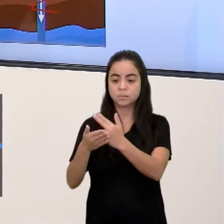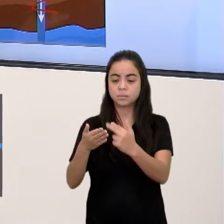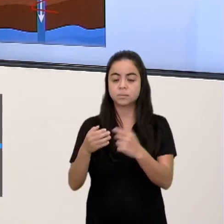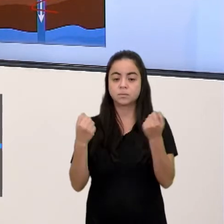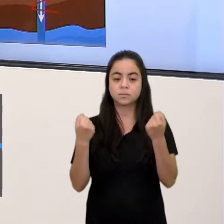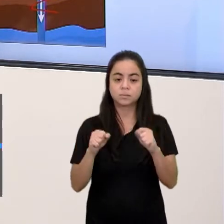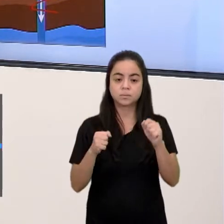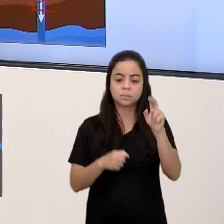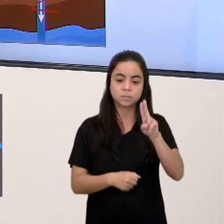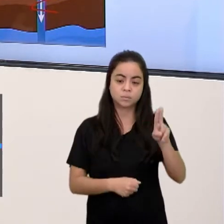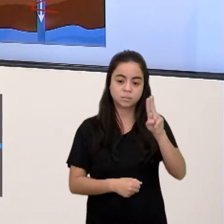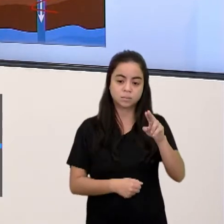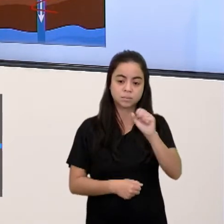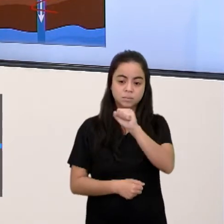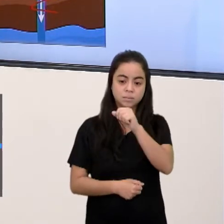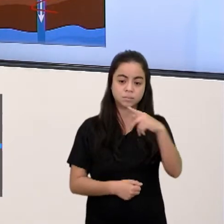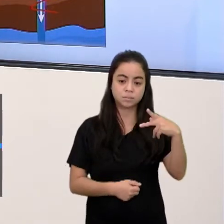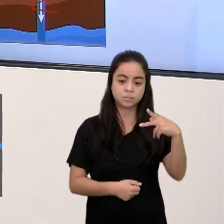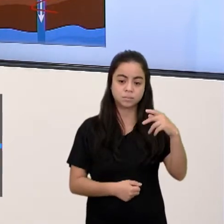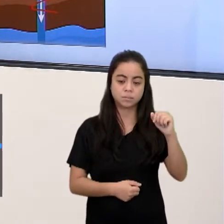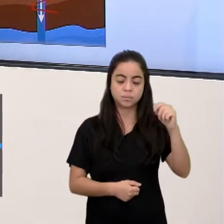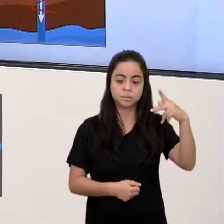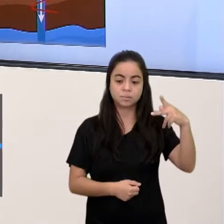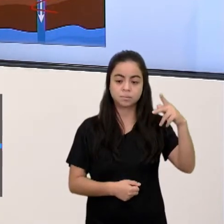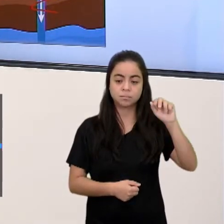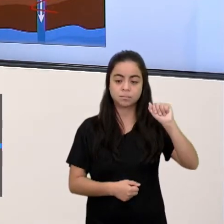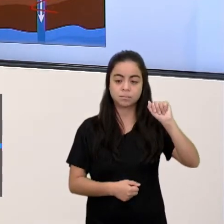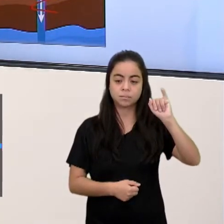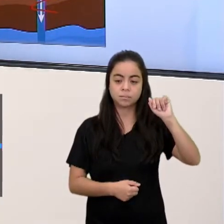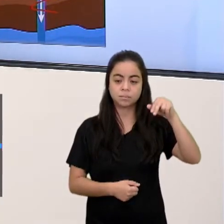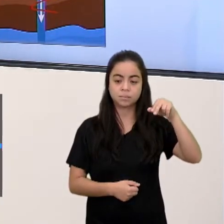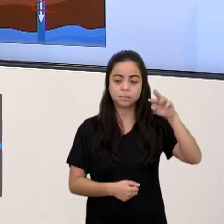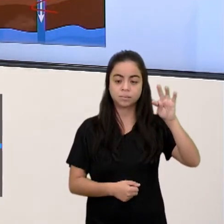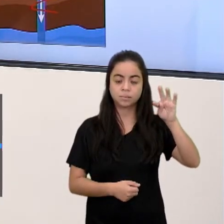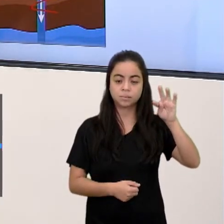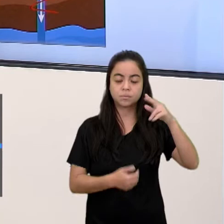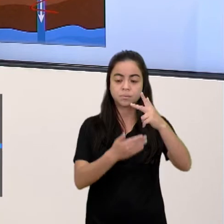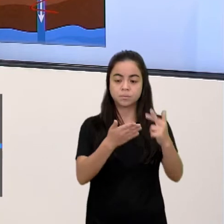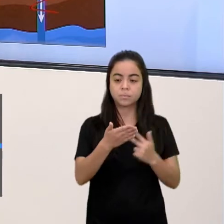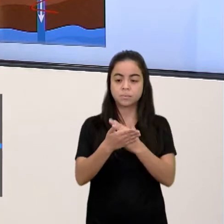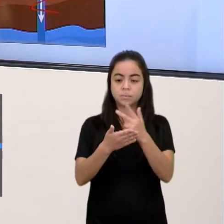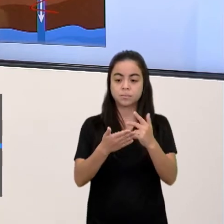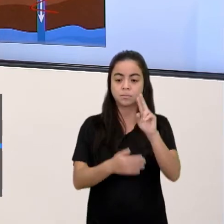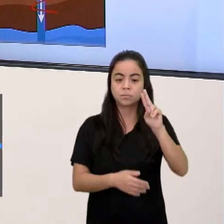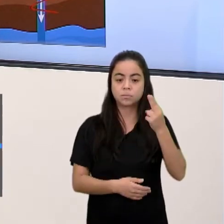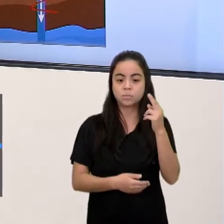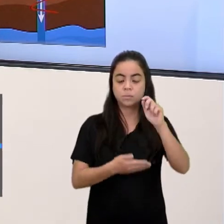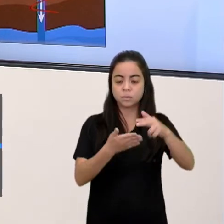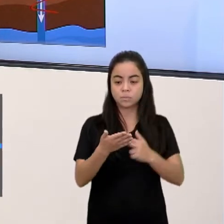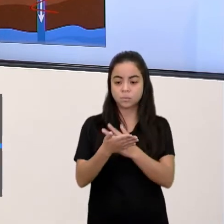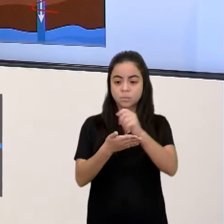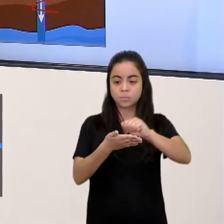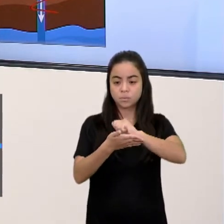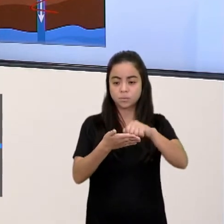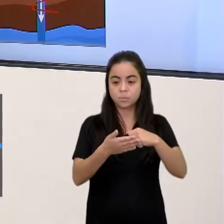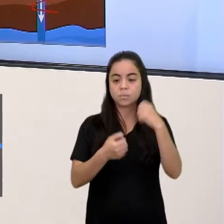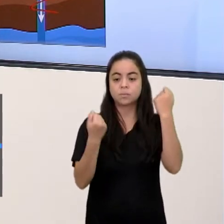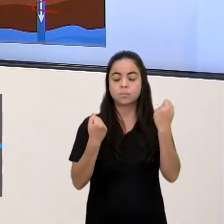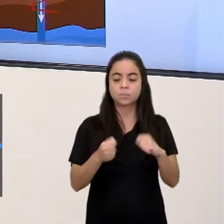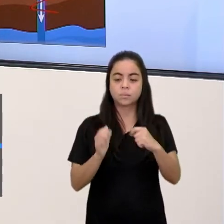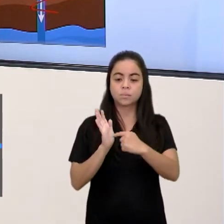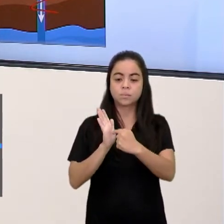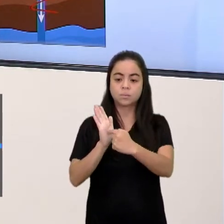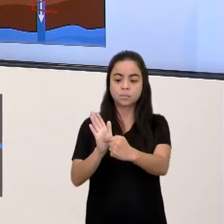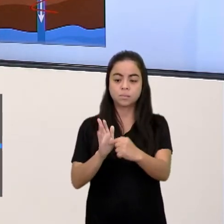Paint, né? O Paint, alguém fala Paint, outros falam Paint, para fazer essas animações. Ou se você é bom desenhista, faça a mão mesmo, né? Apresenta para o seu